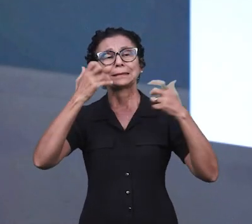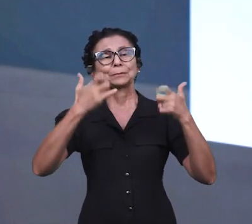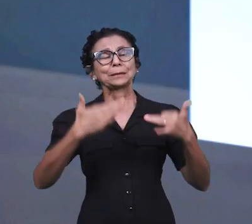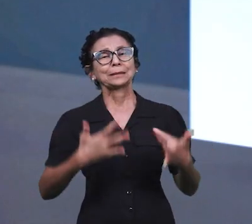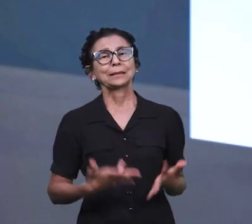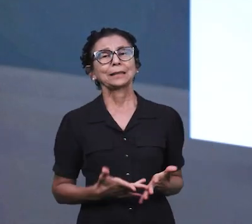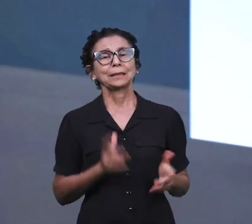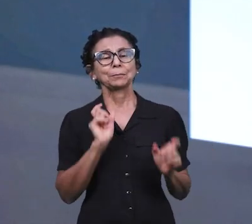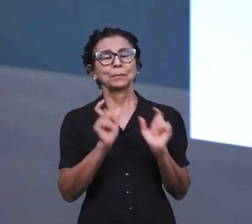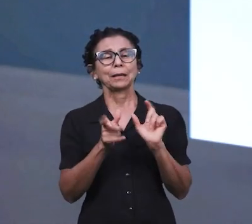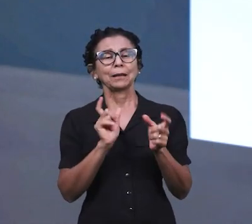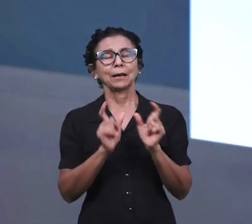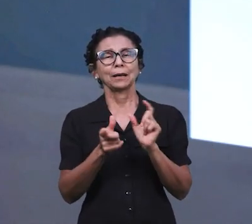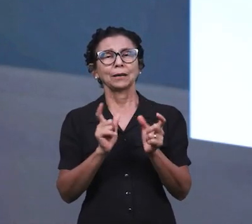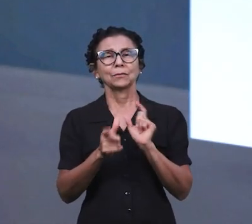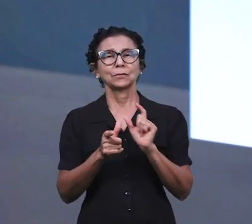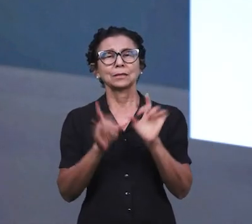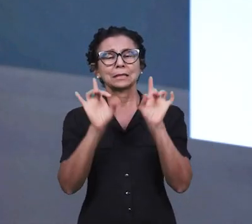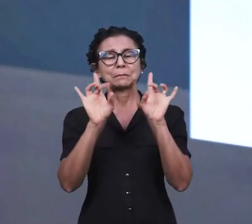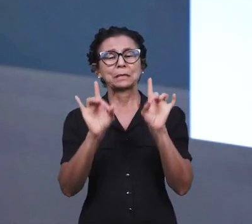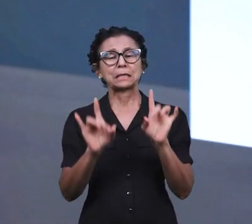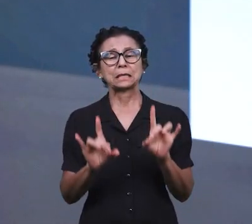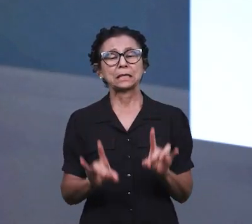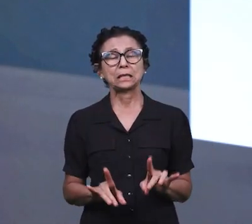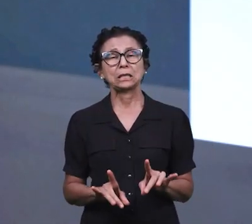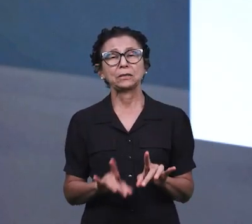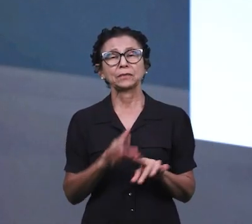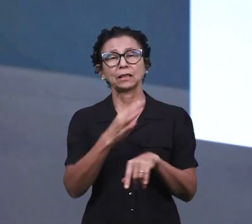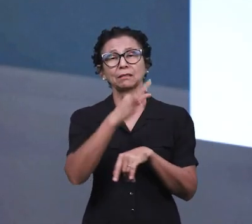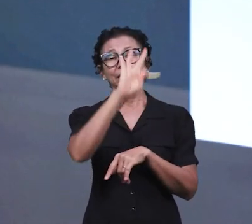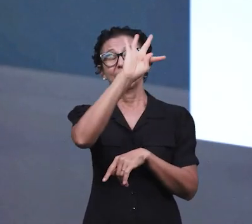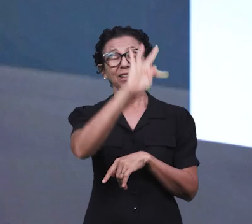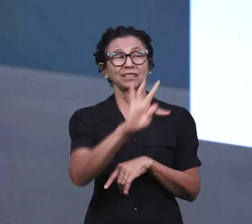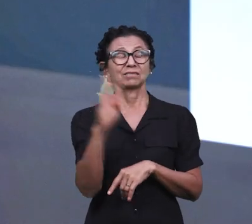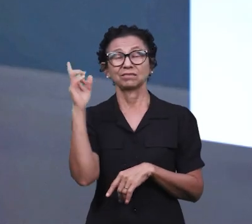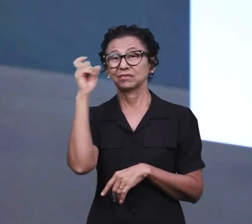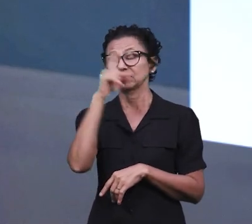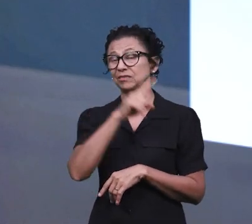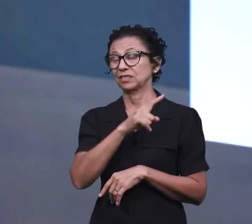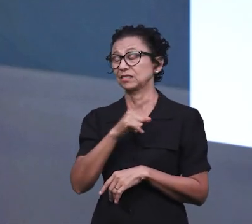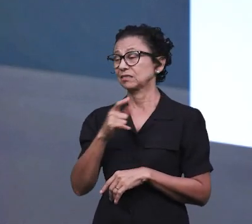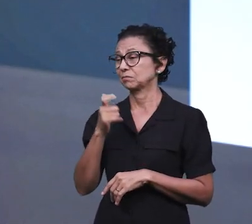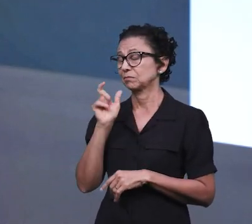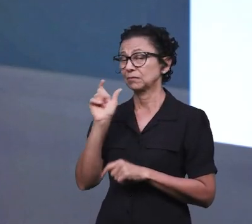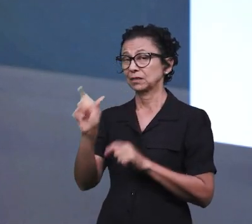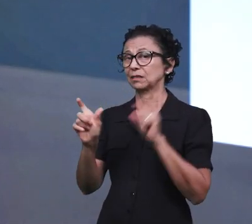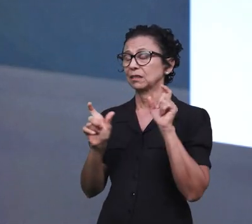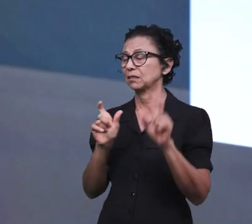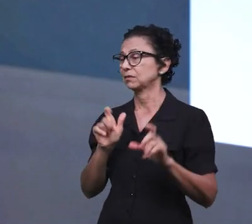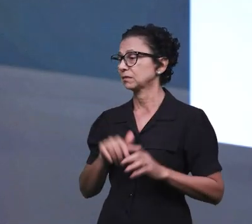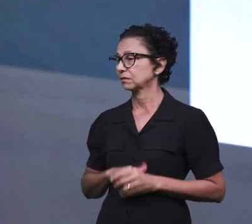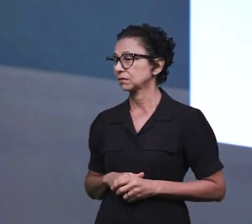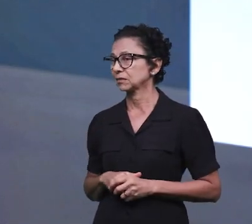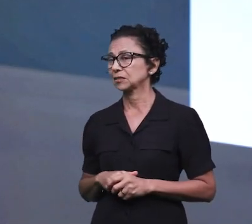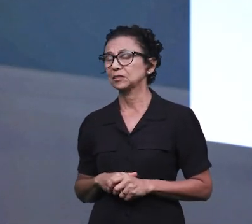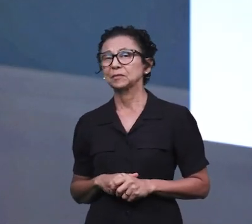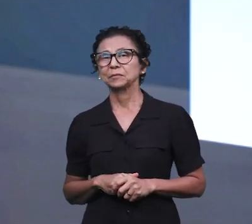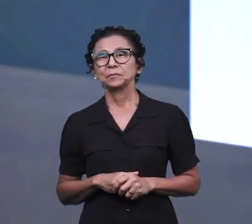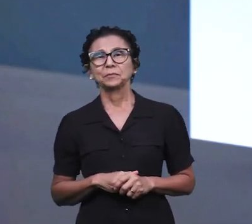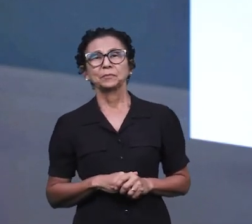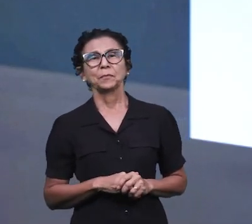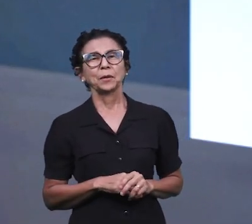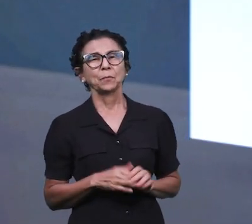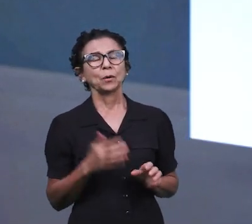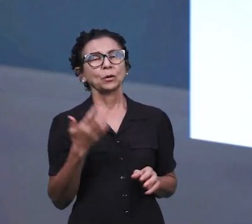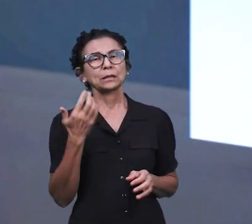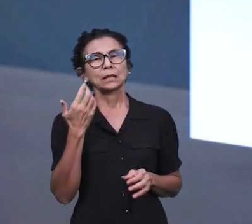muitas vezes com uma linguagem muito técnica, né? As pessoas podem não entender. Às vezes, uma linguagem que a gente chama de juridiquês,